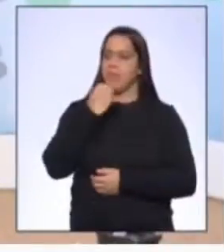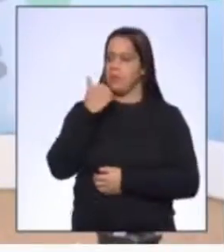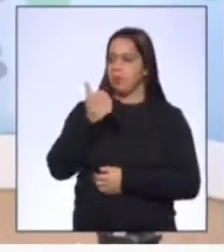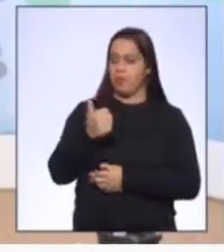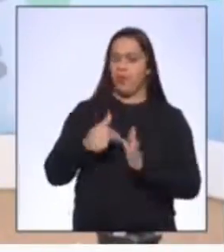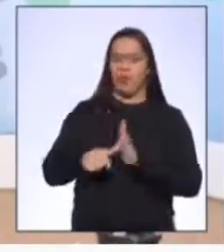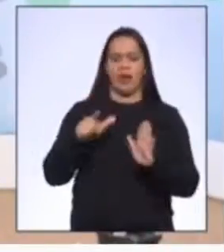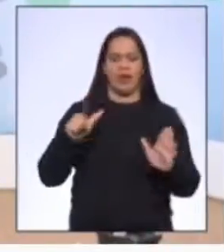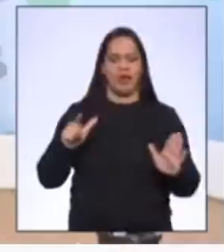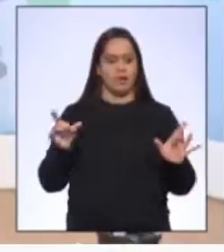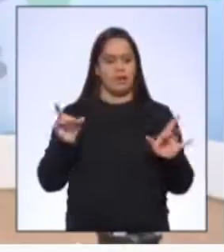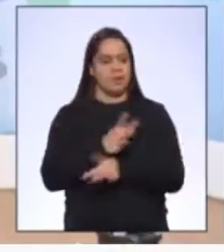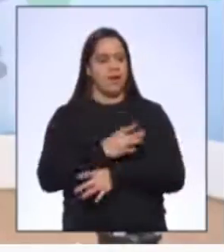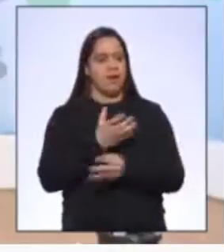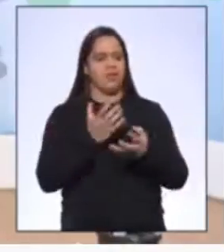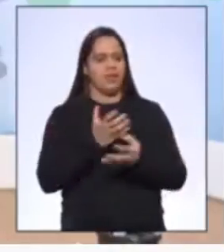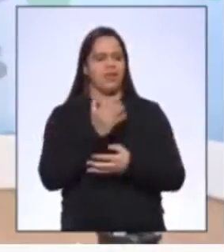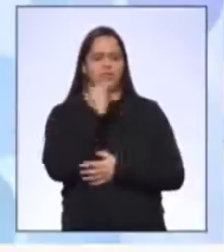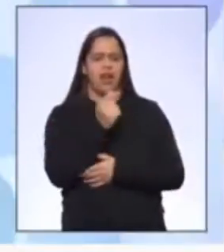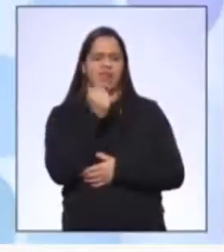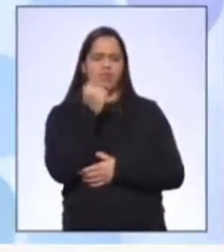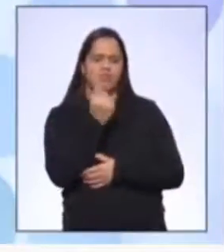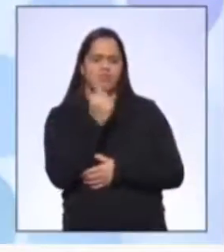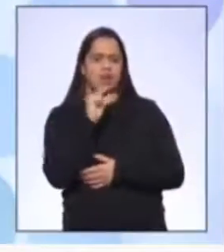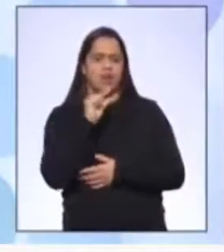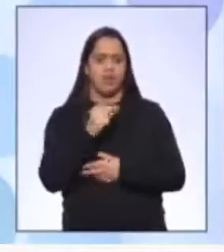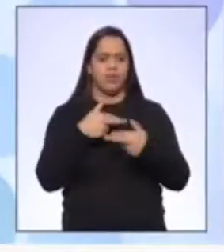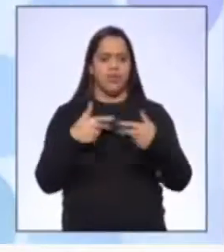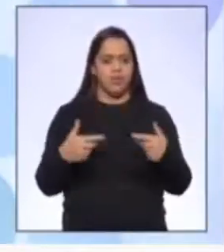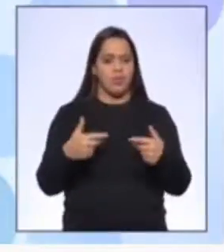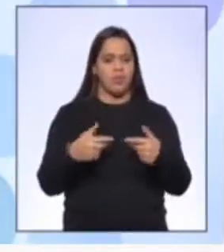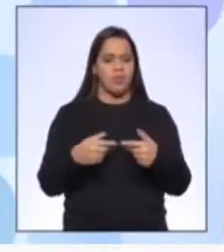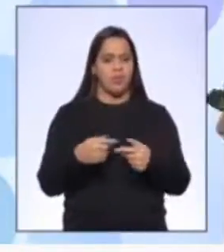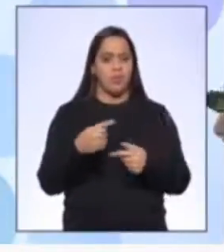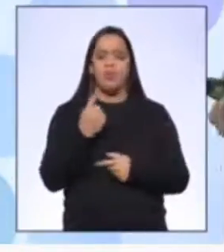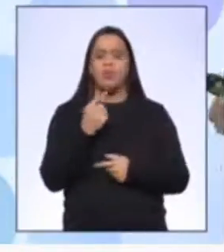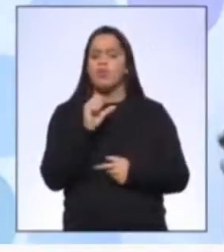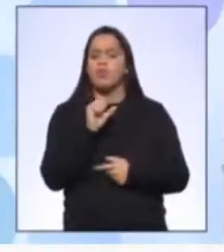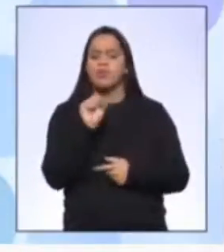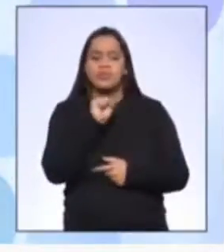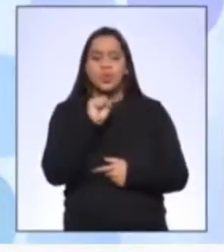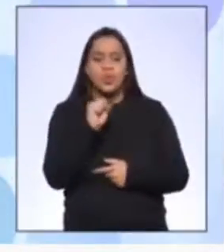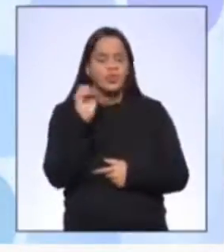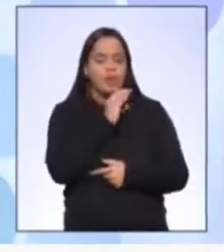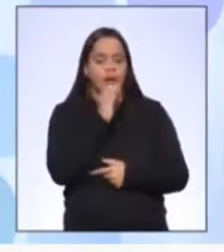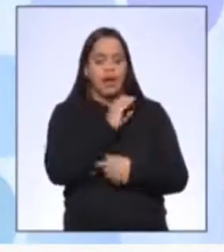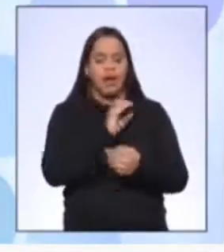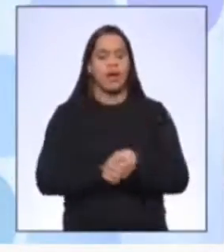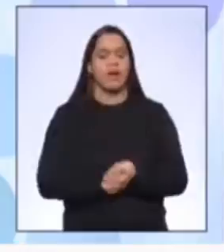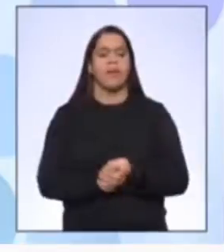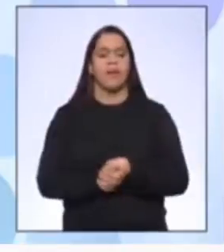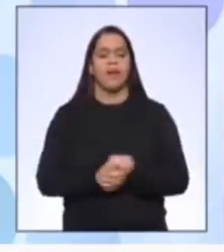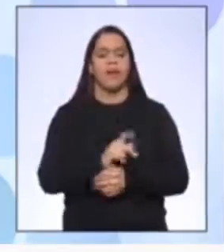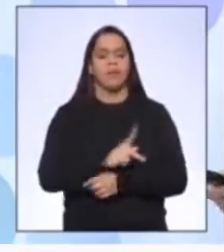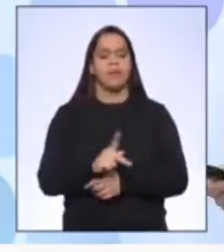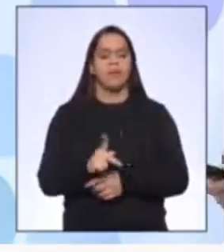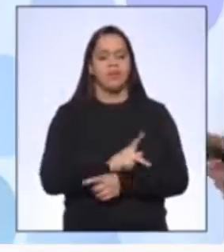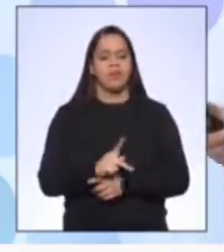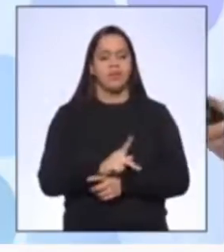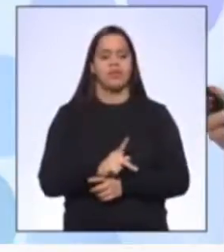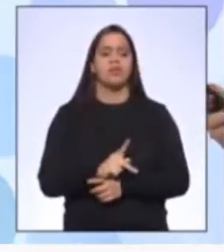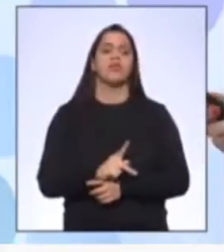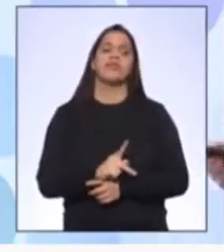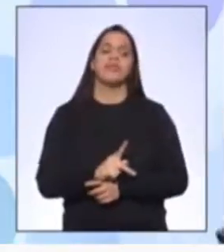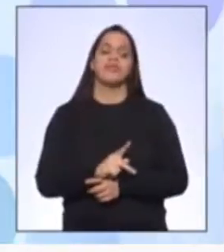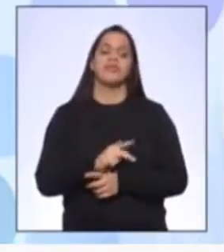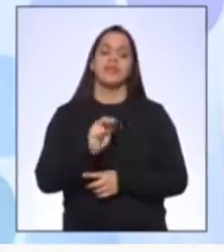antes de acabar eu tenho que falar uma coisinha aqui e eu acho que já vai vamos lá segundo como falar professora